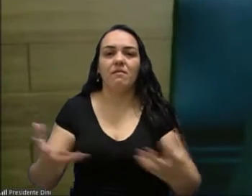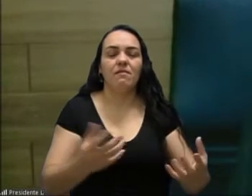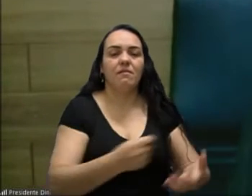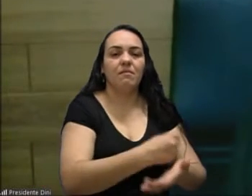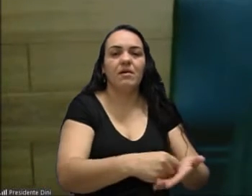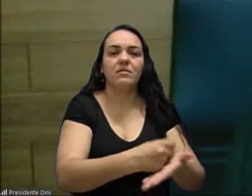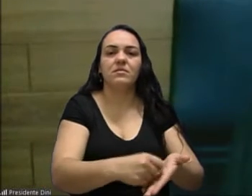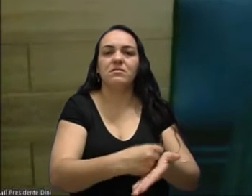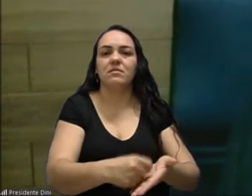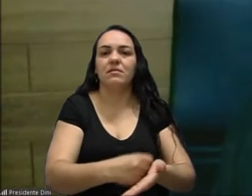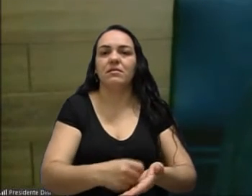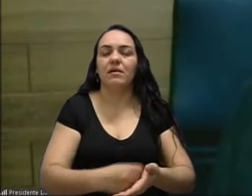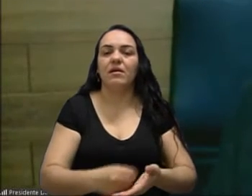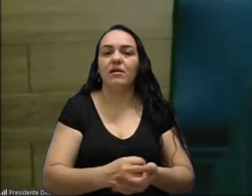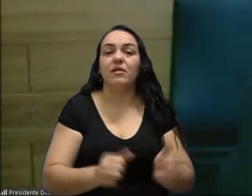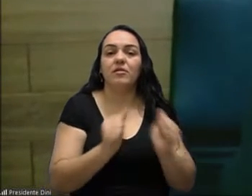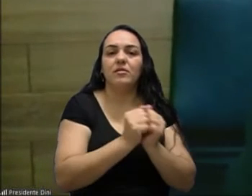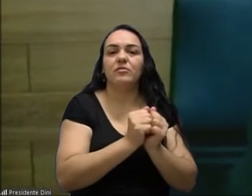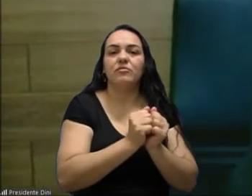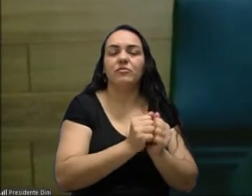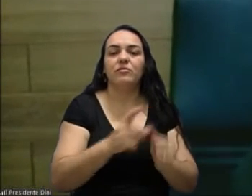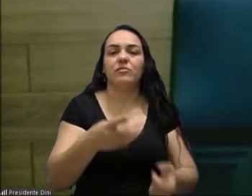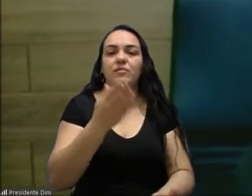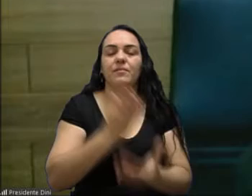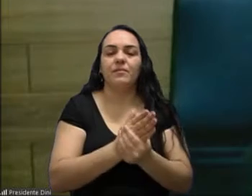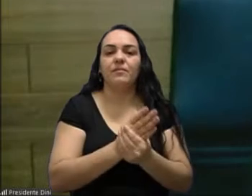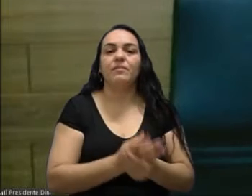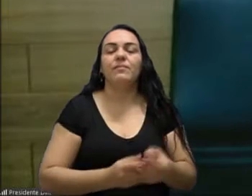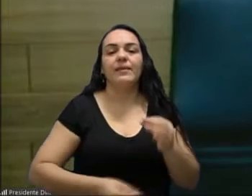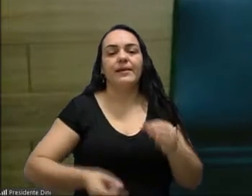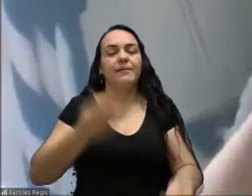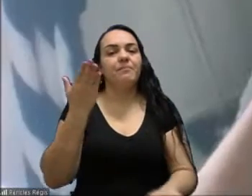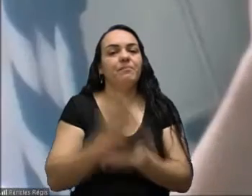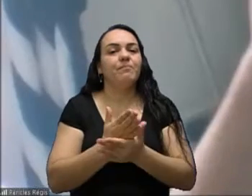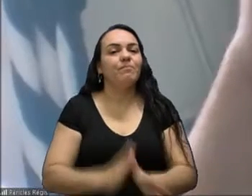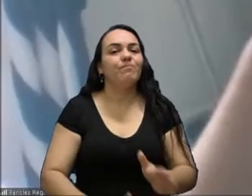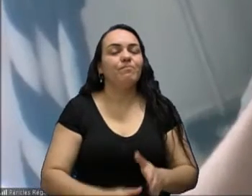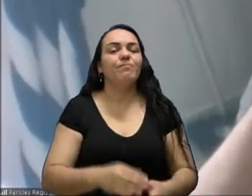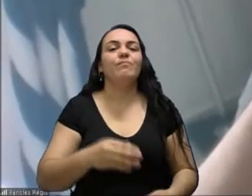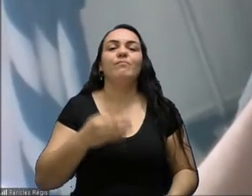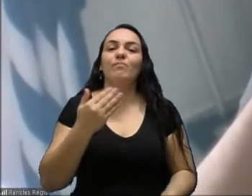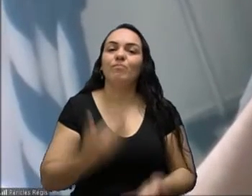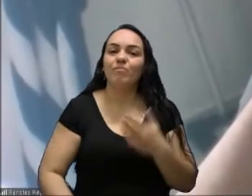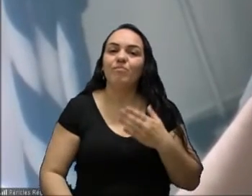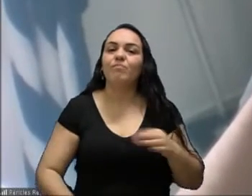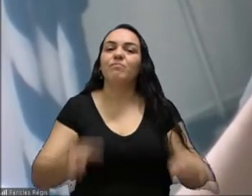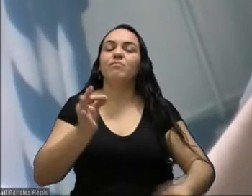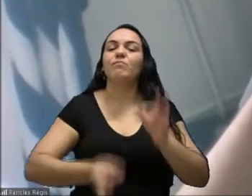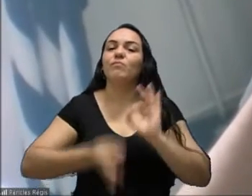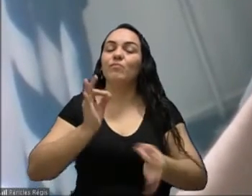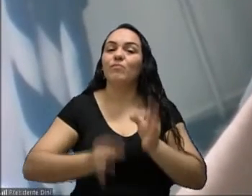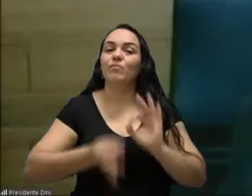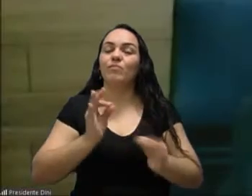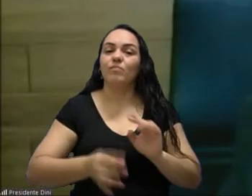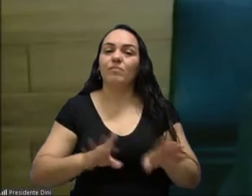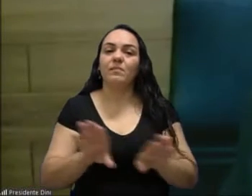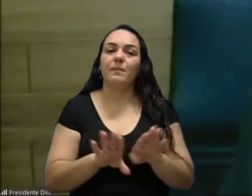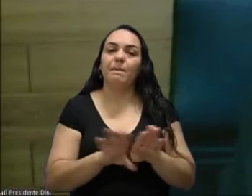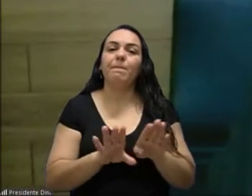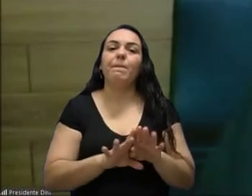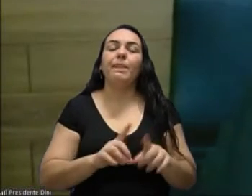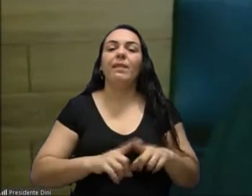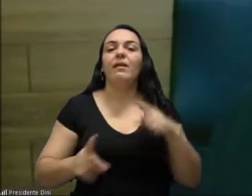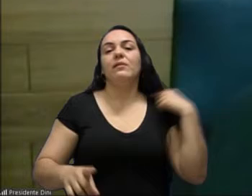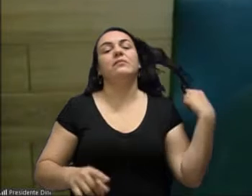assinarem uma representação que perderam no tribunal de justiça perderam em primeira instância e é uma situação de derrotas está